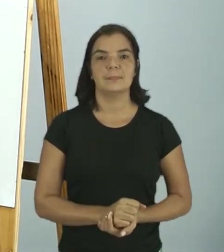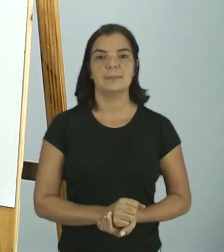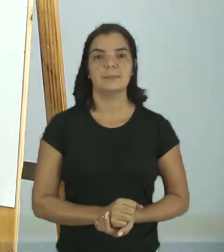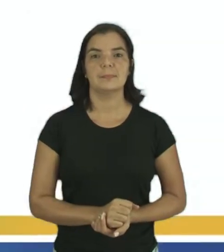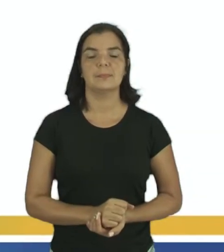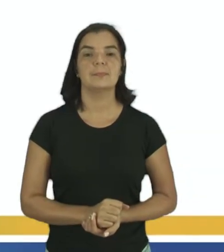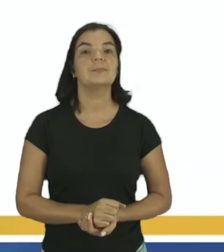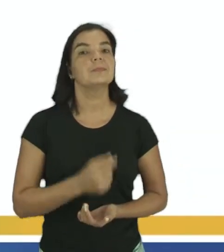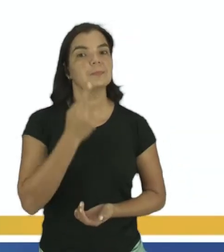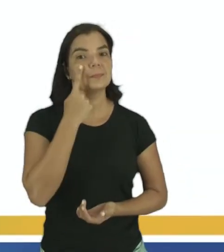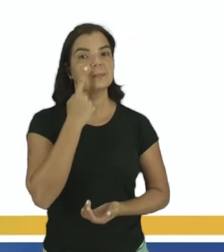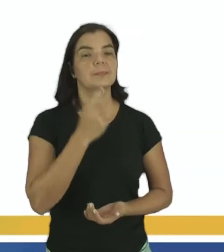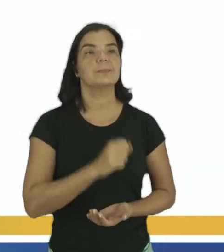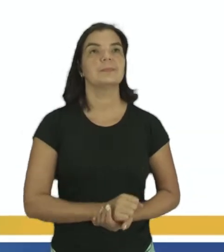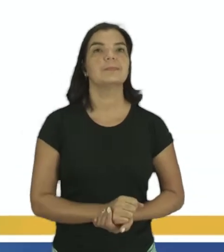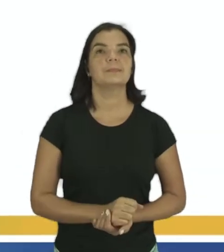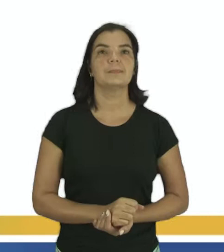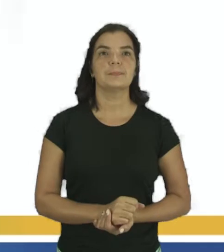para o primeiro